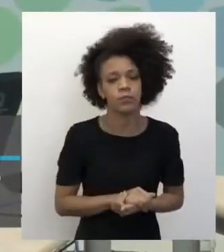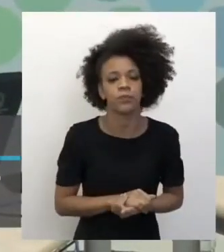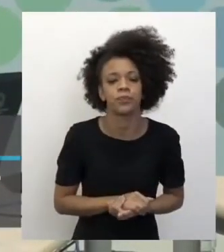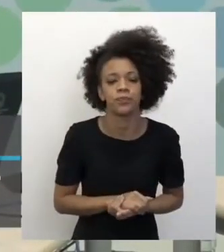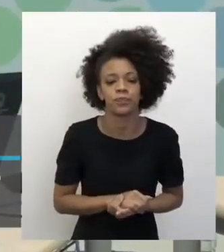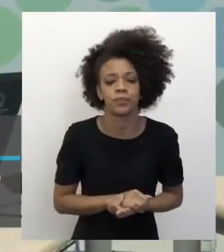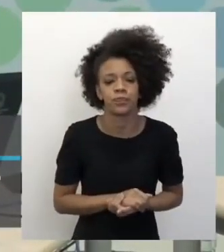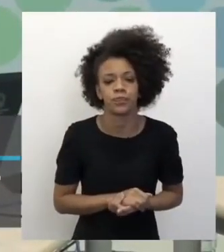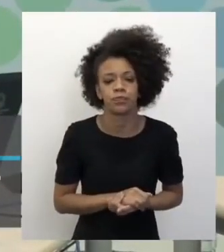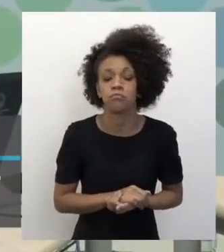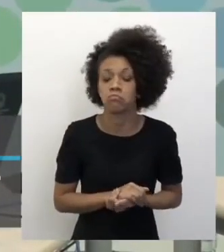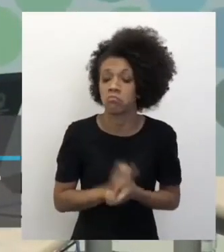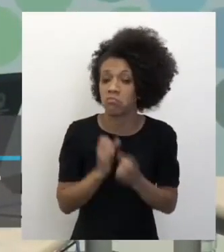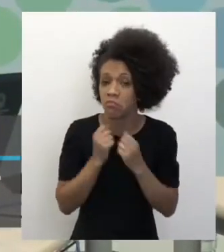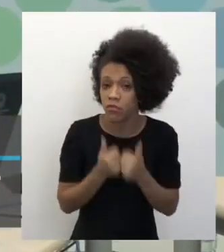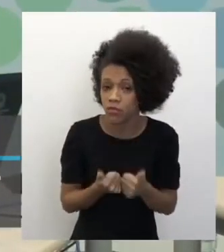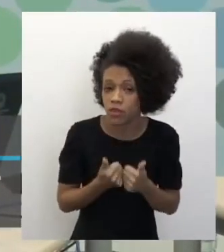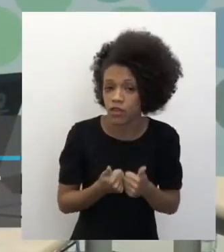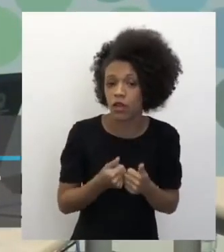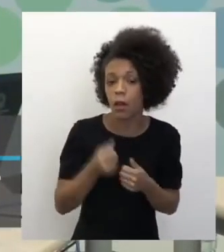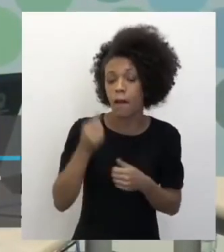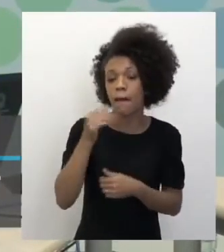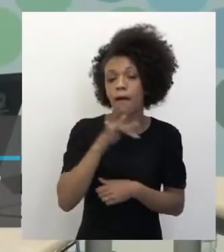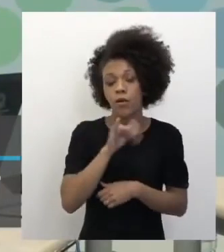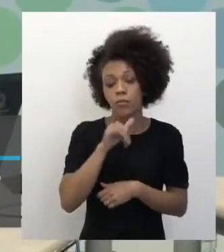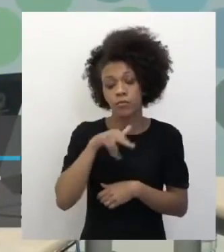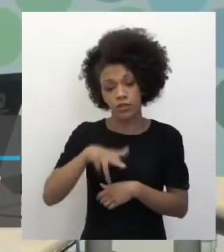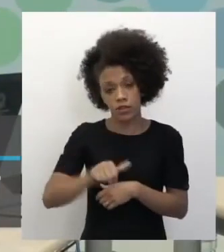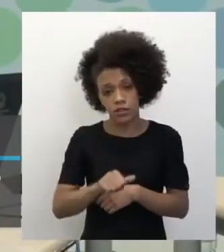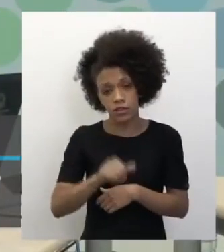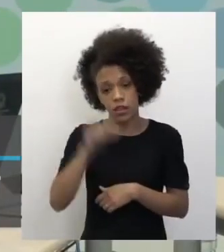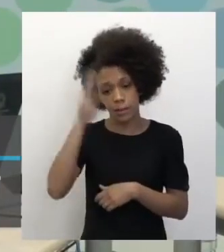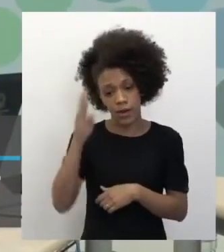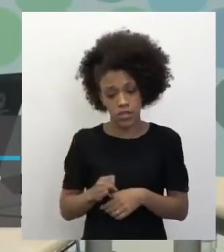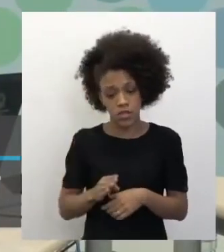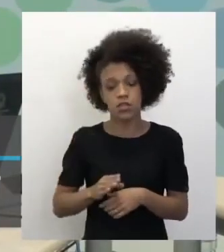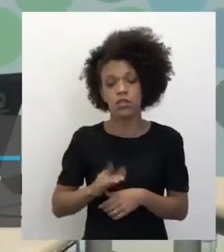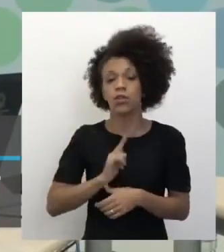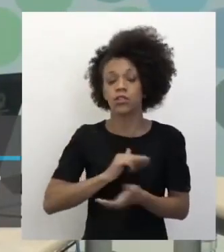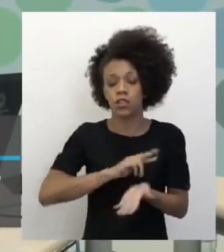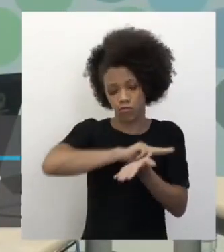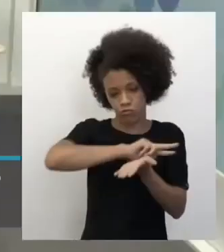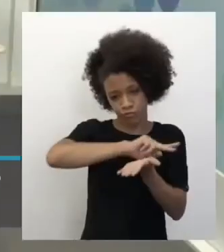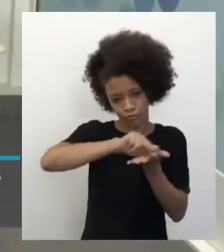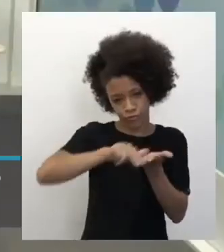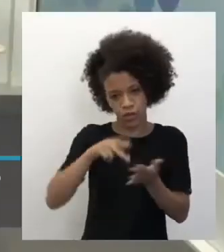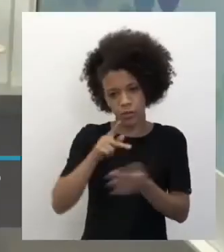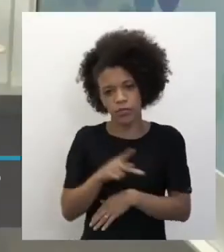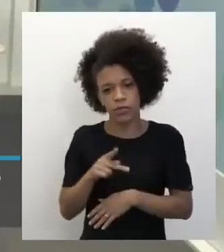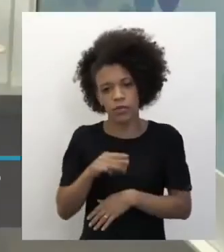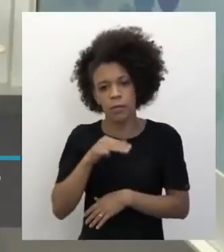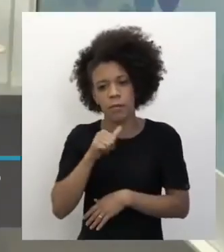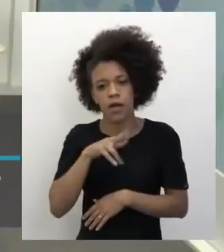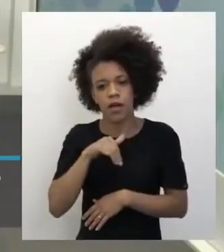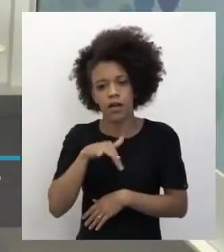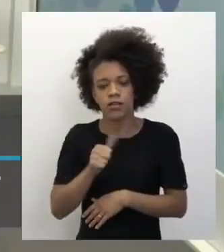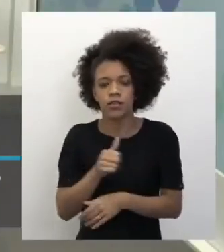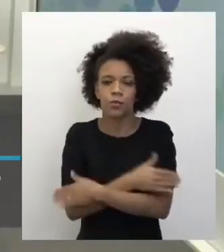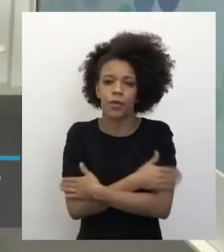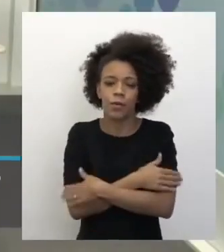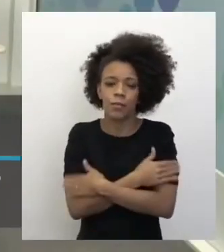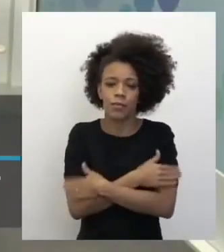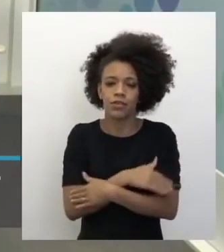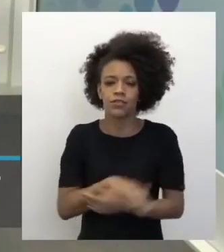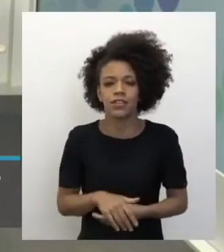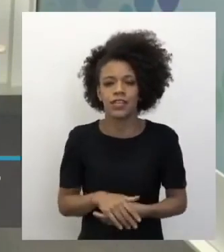Muito bem, eu acho que eles muito o Brasil, bem. a Fabiana, Brasil e sua diversidade. Professora Maria das Graças, um abraço, que ela falou